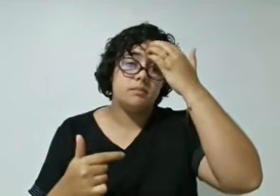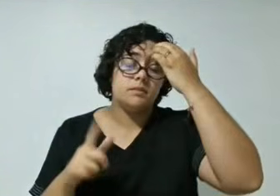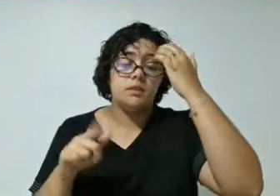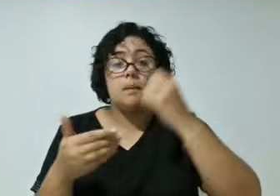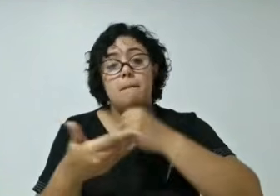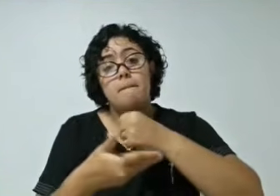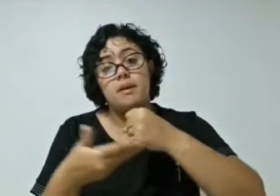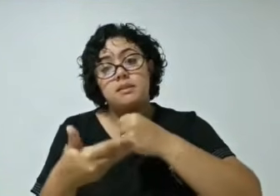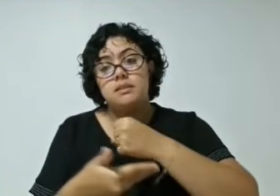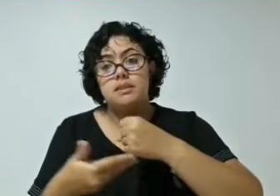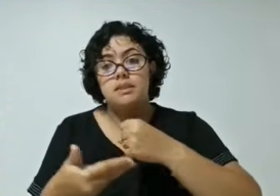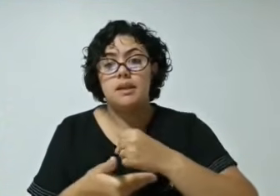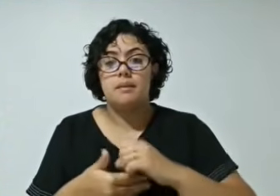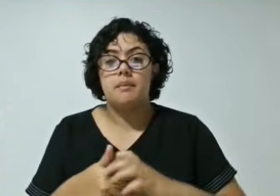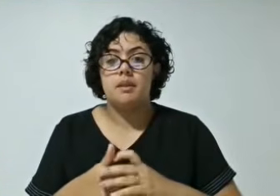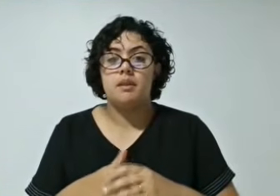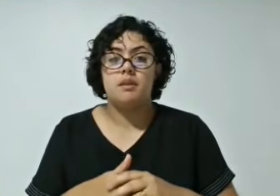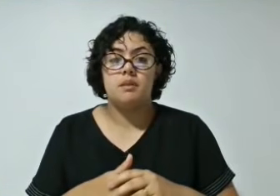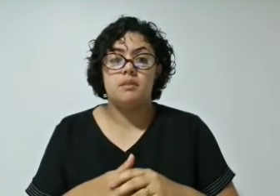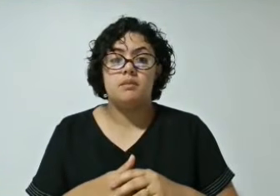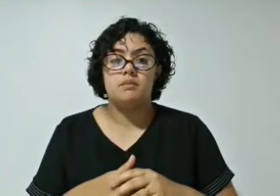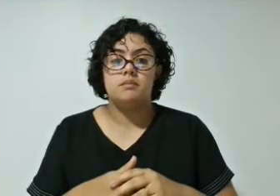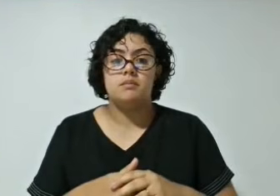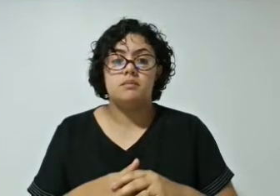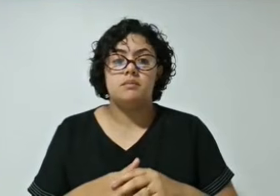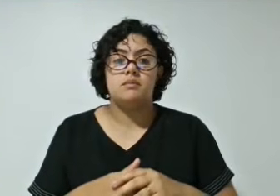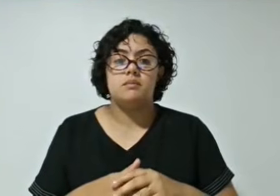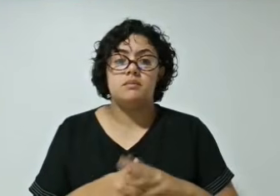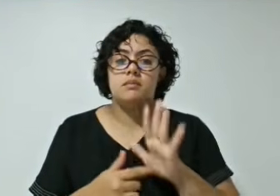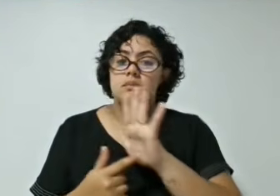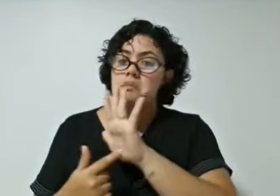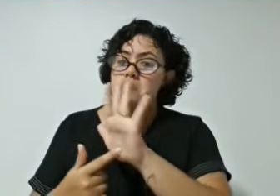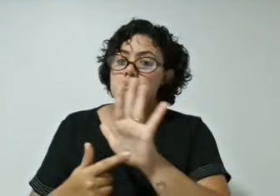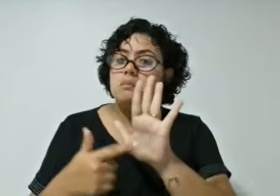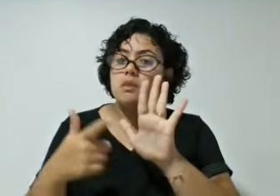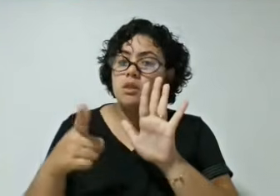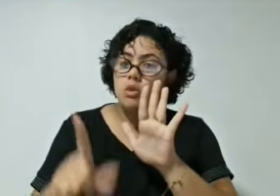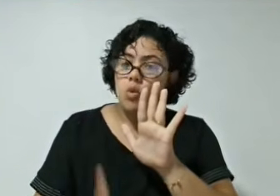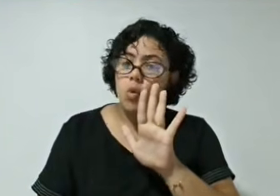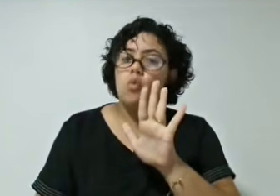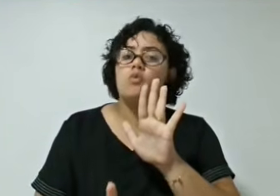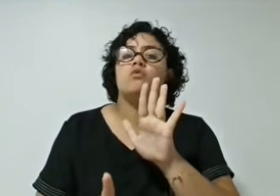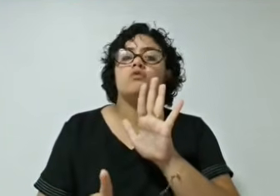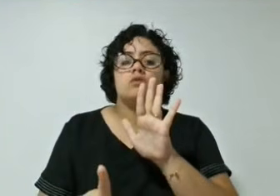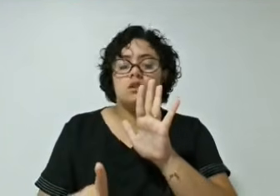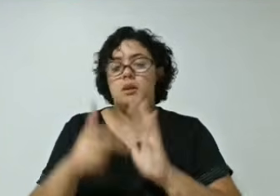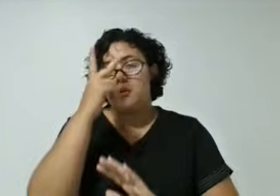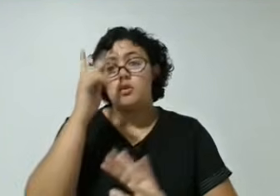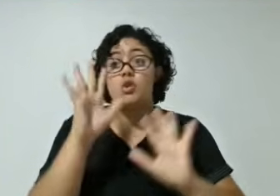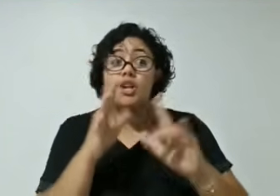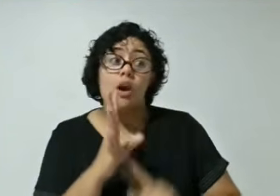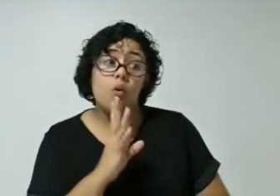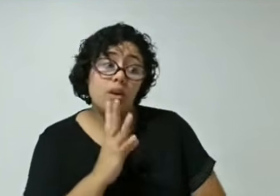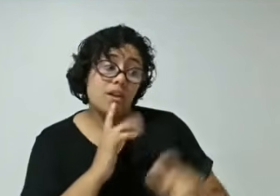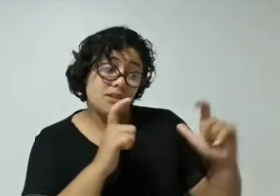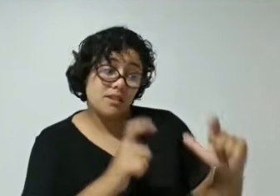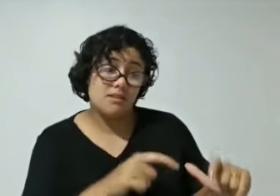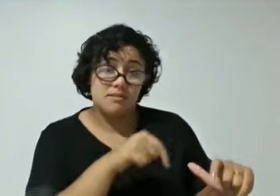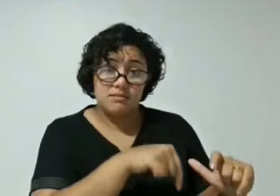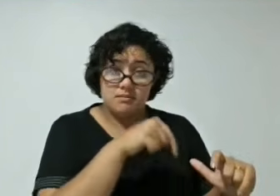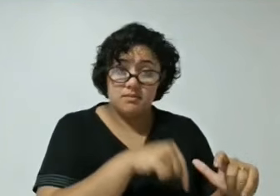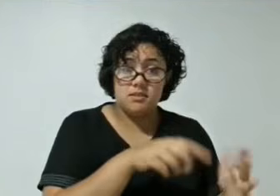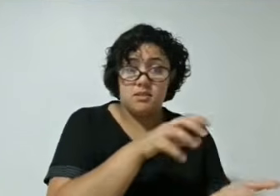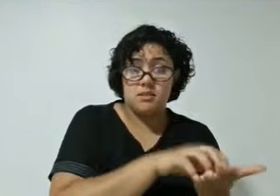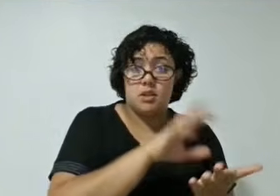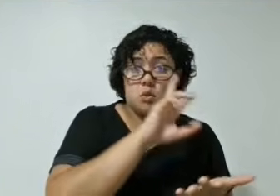de reapresentar o Centro Cultural para quem já conhecia, apresentar para quem ainda não conhecia, por mais